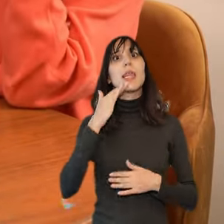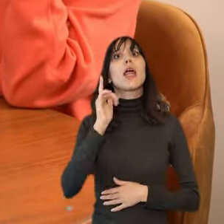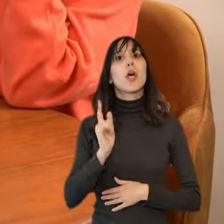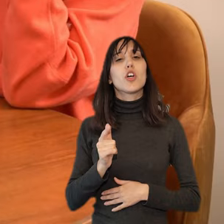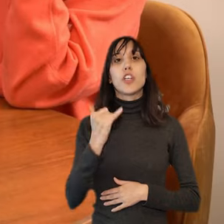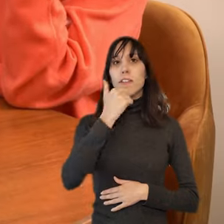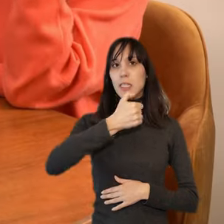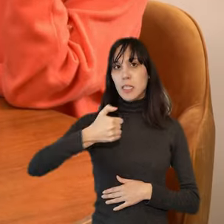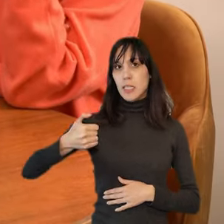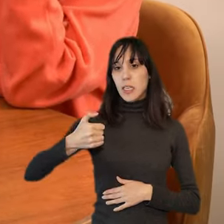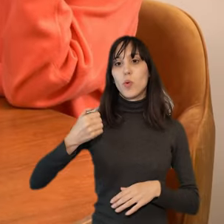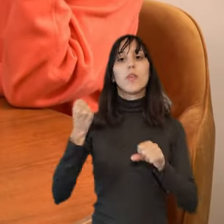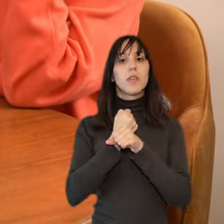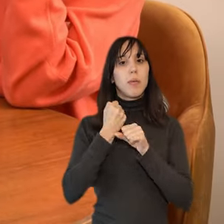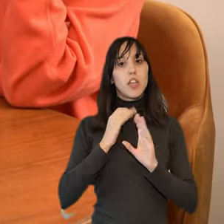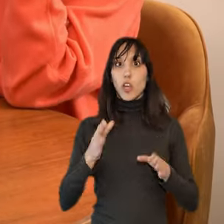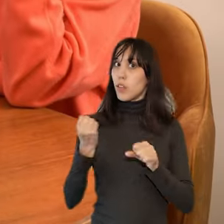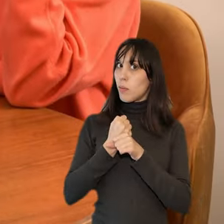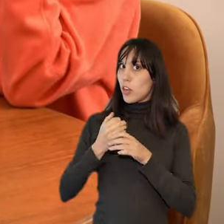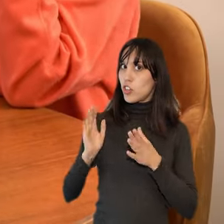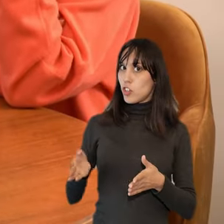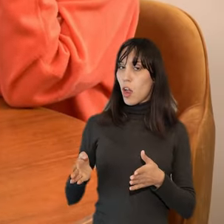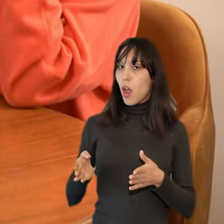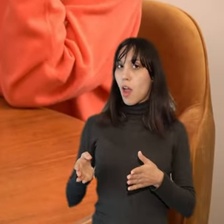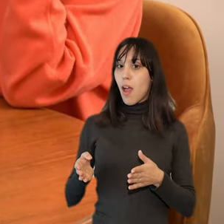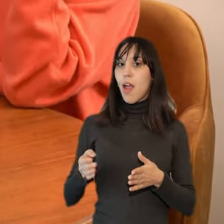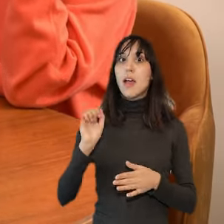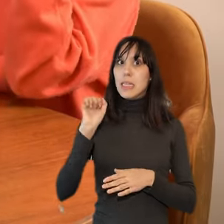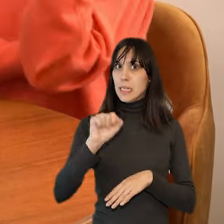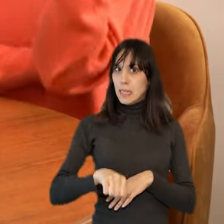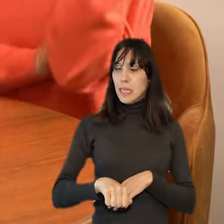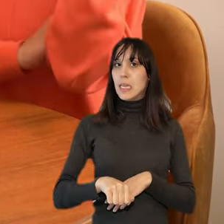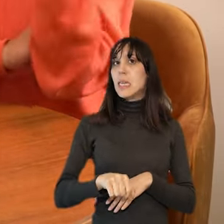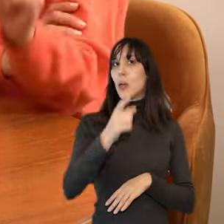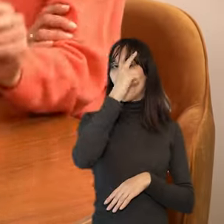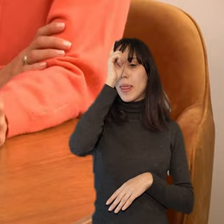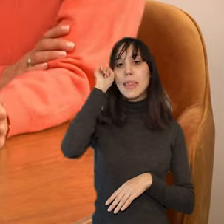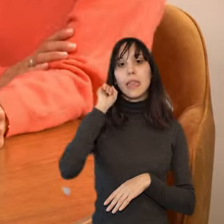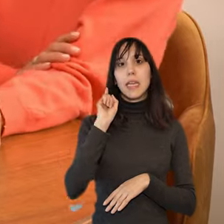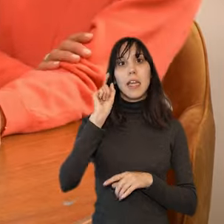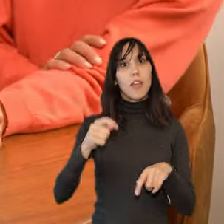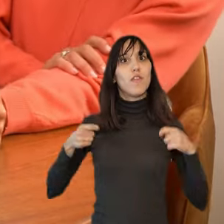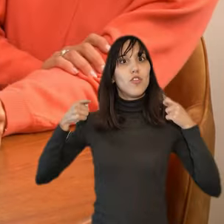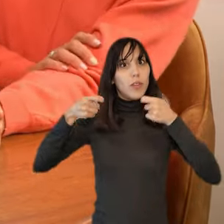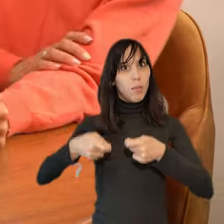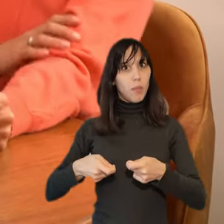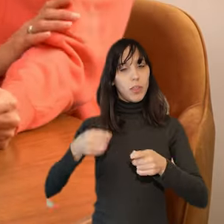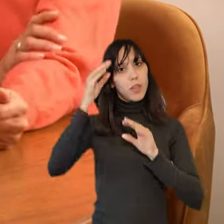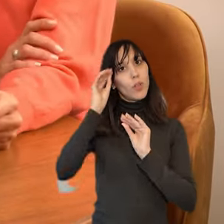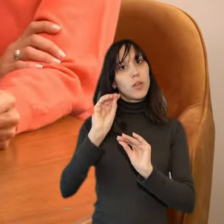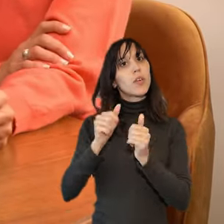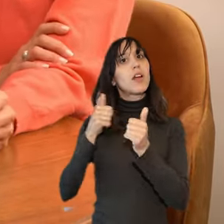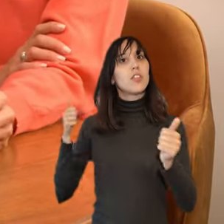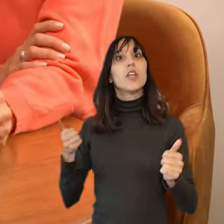25 mas já está a trabalhar tud Real Madrid esse investimento na educação a distância como